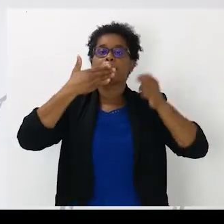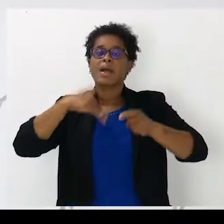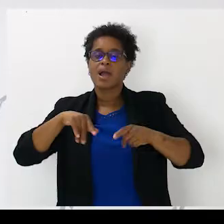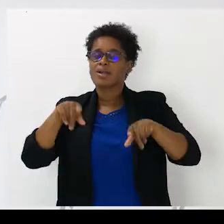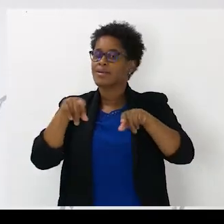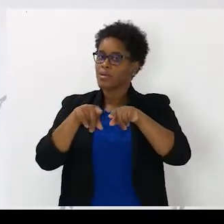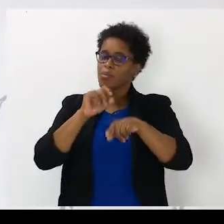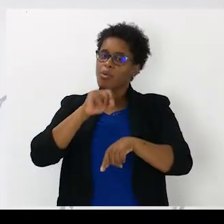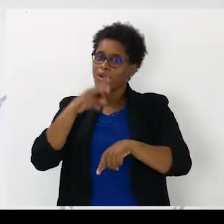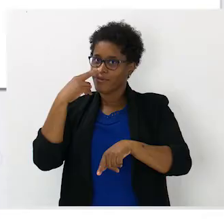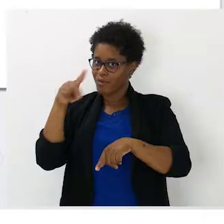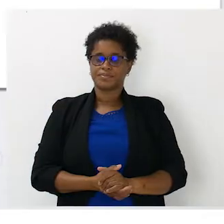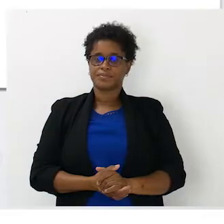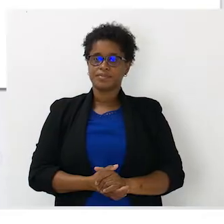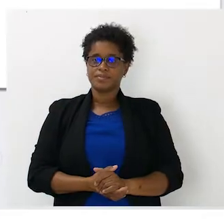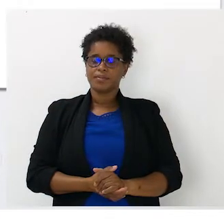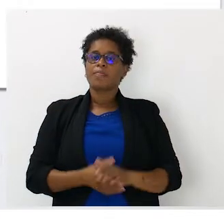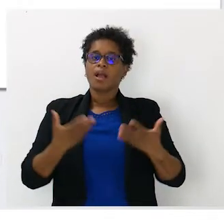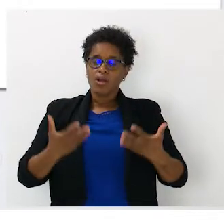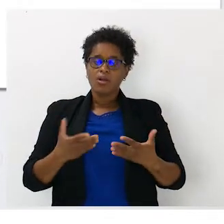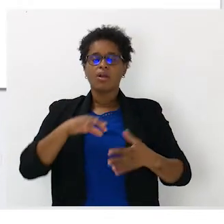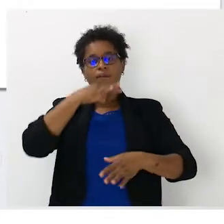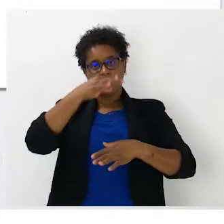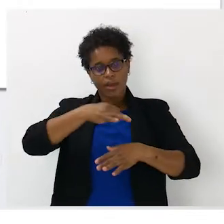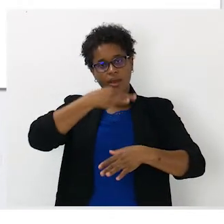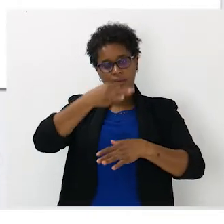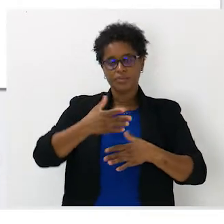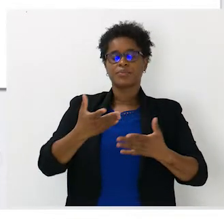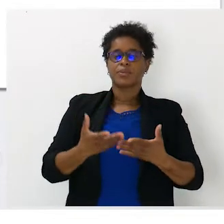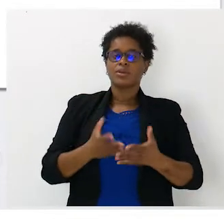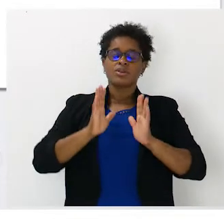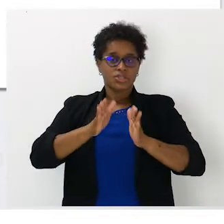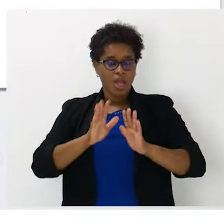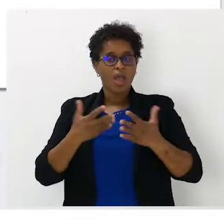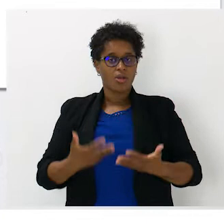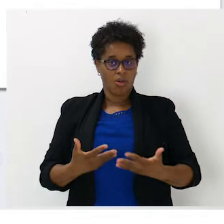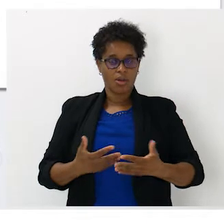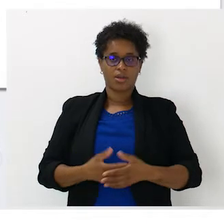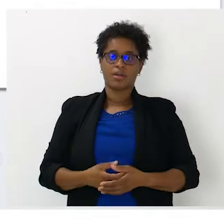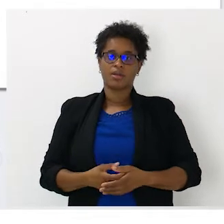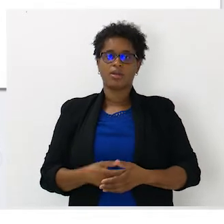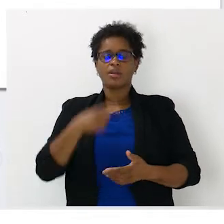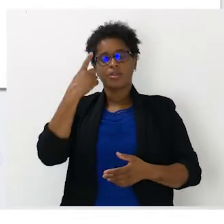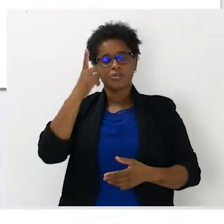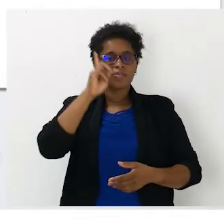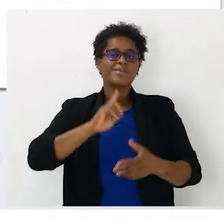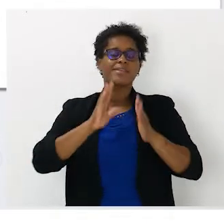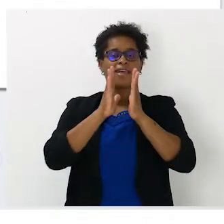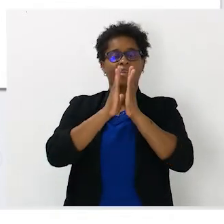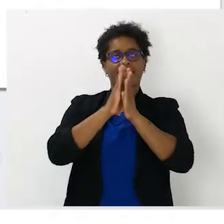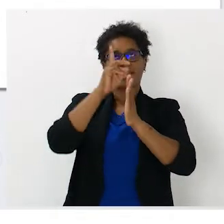como se podem observar. Falando já agora de uma deusa,